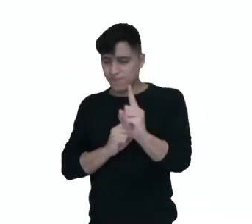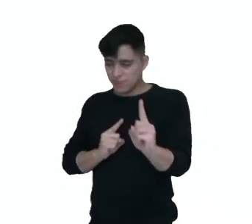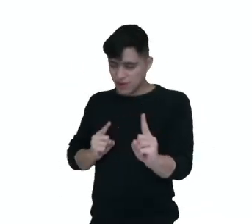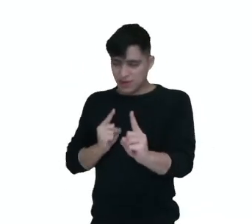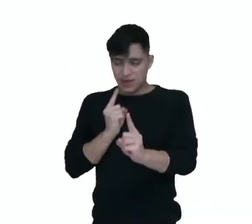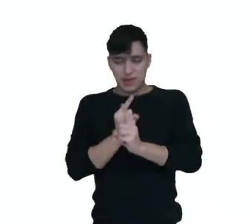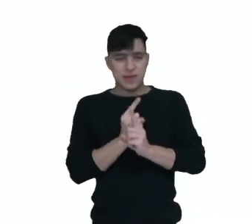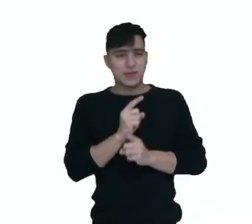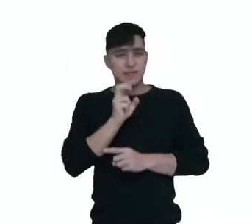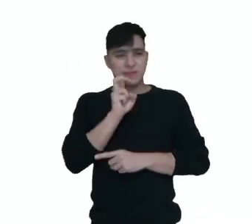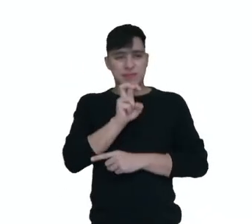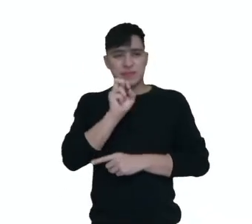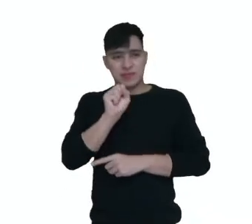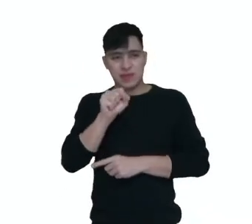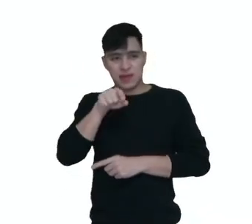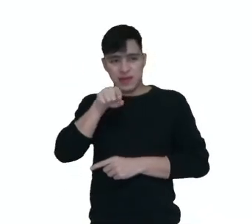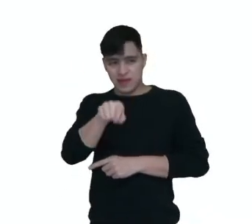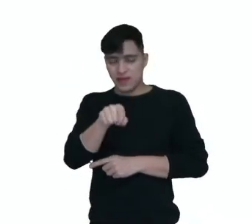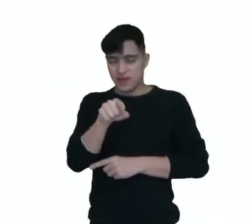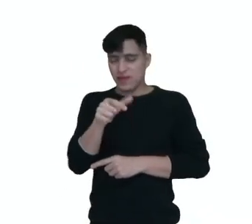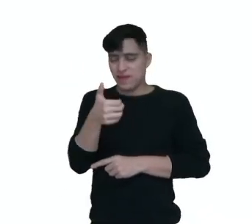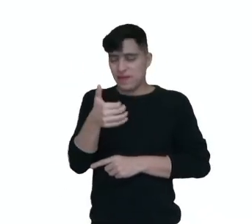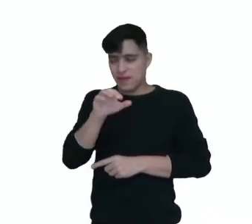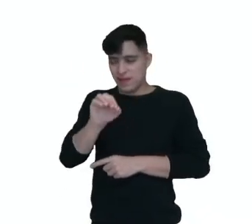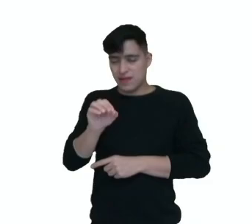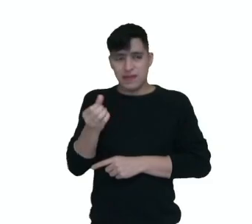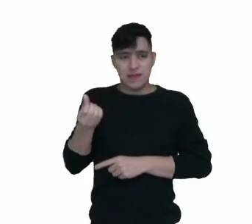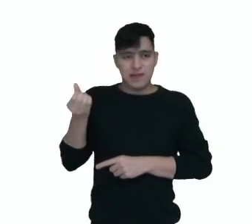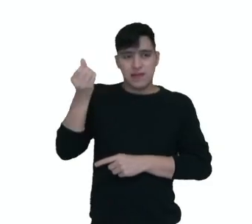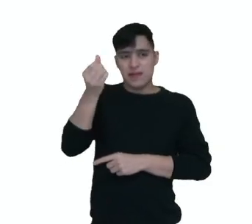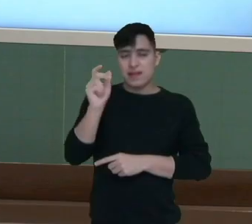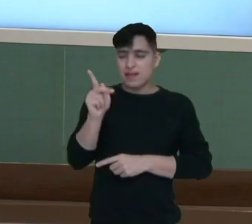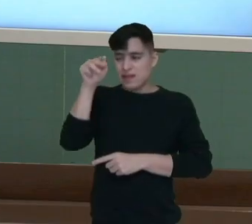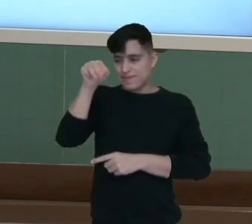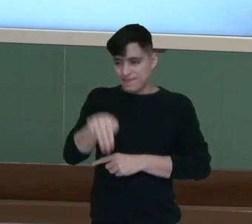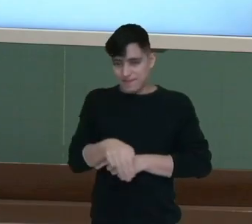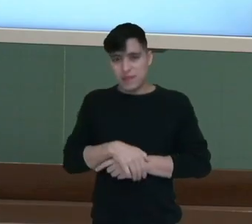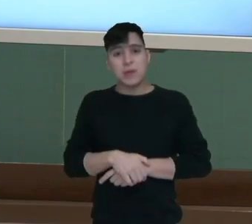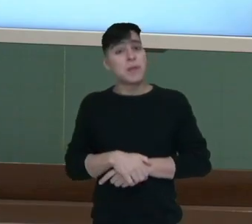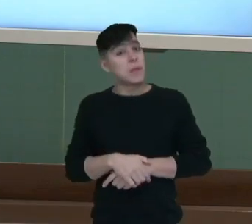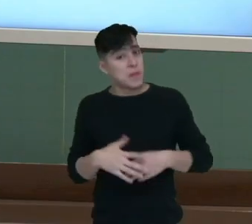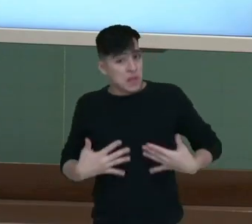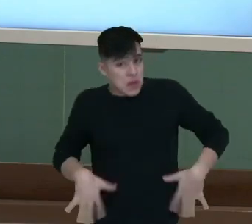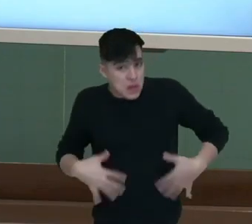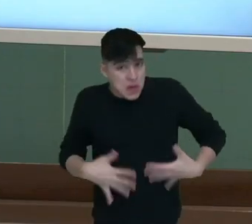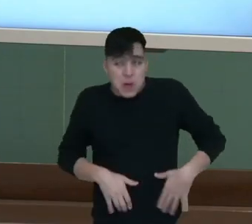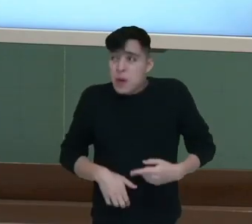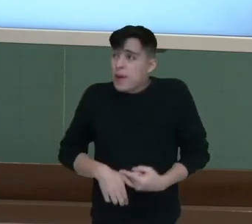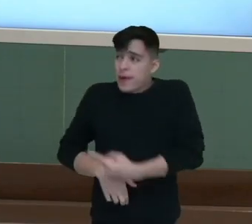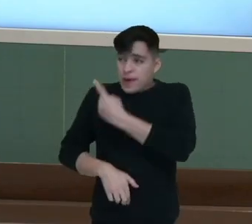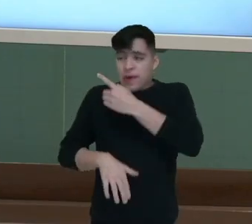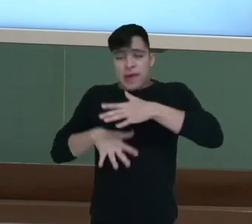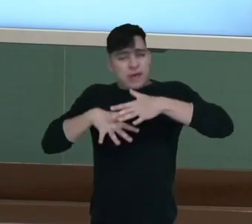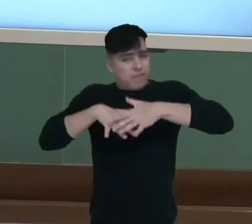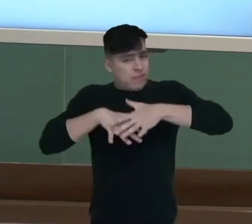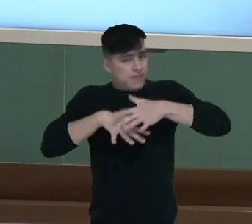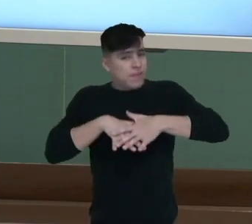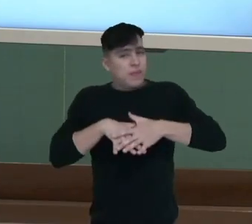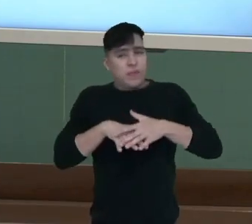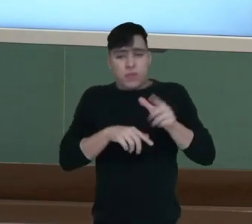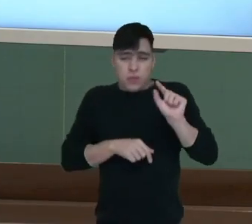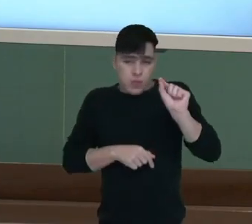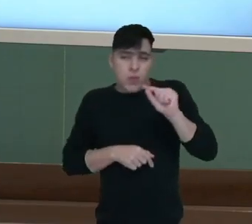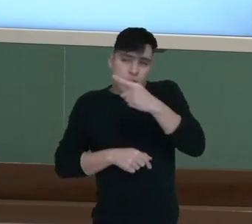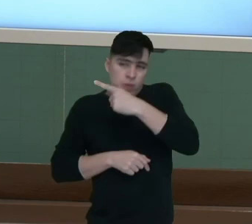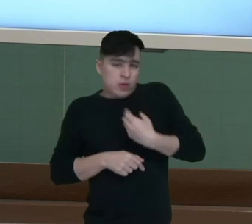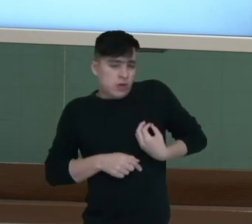valor de 58 vezes 10 a 6 quilômetros. Certo? É matemática, né? Mas ela existe, ela